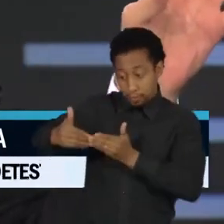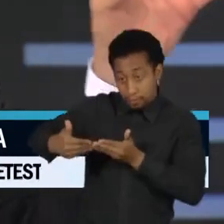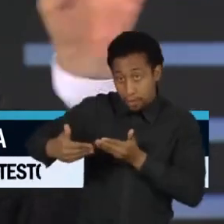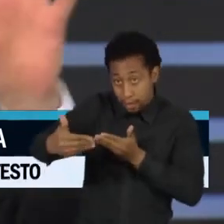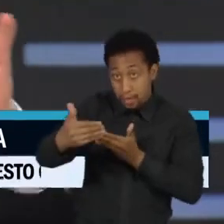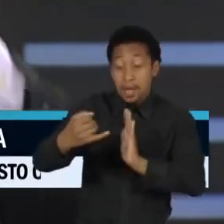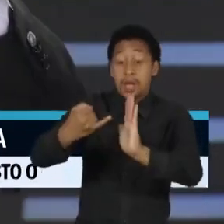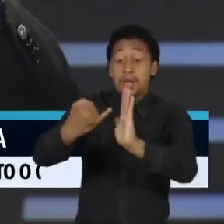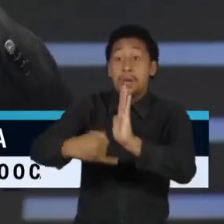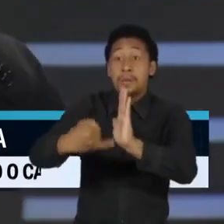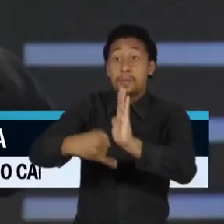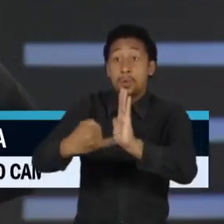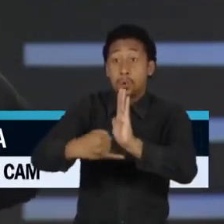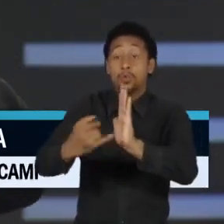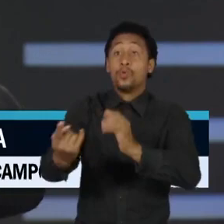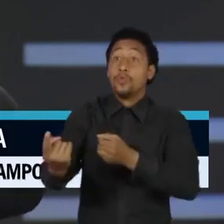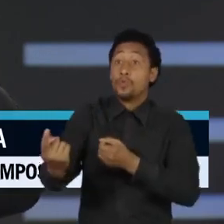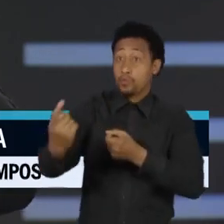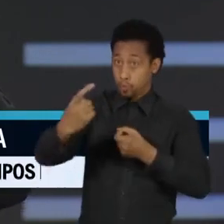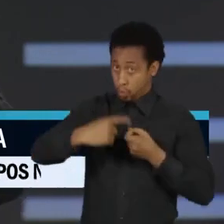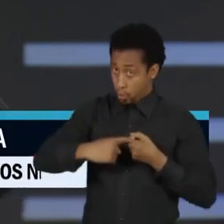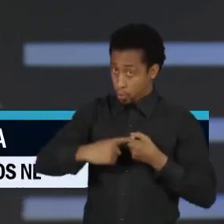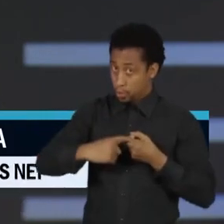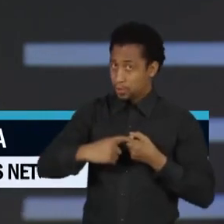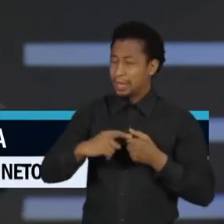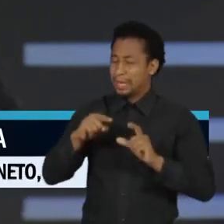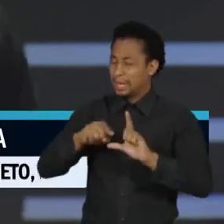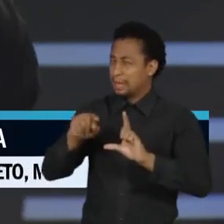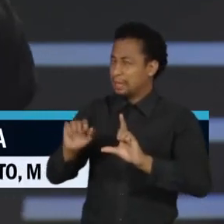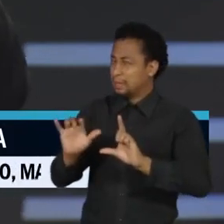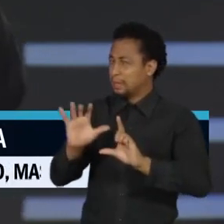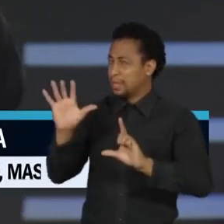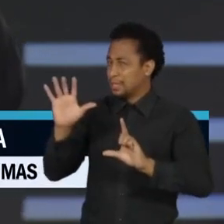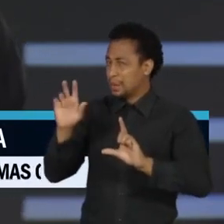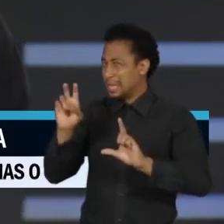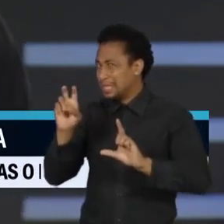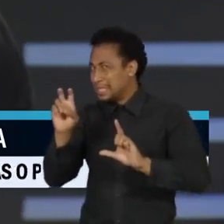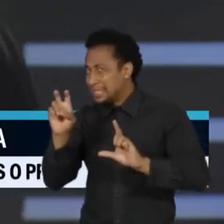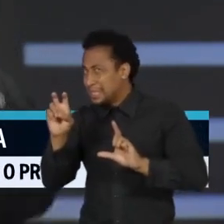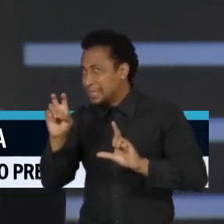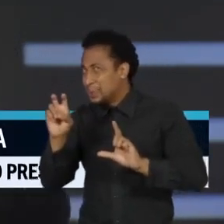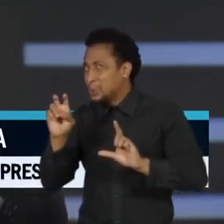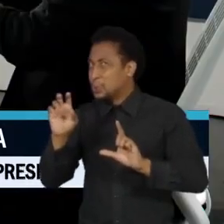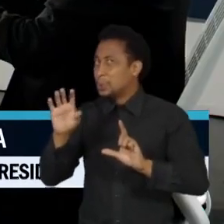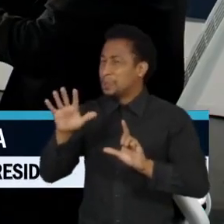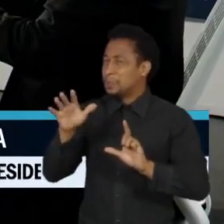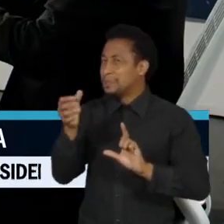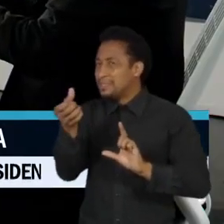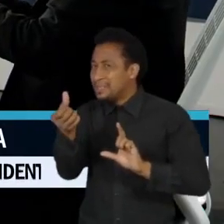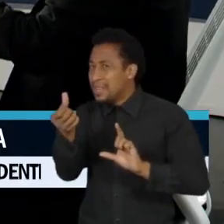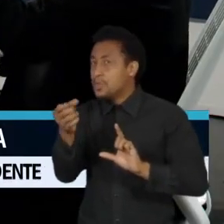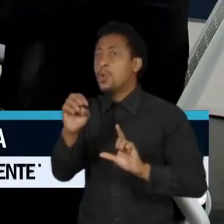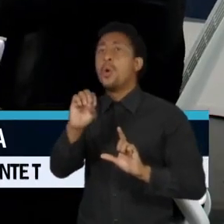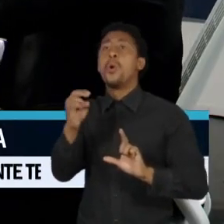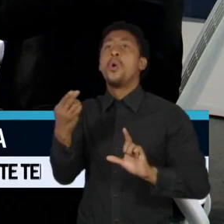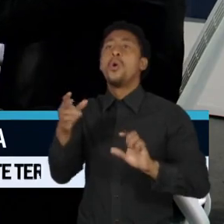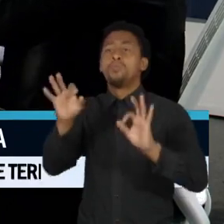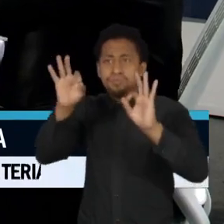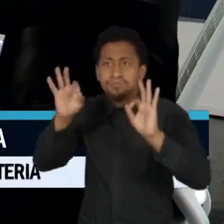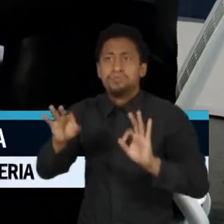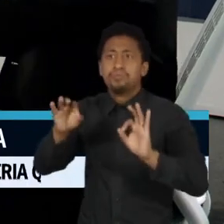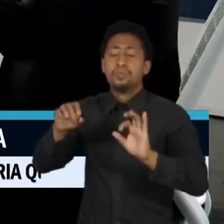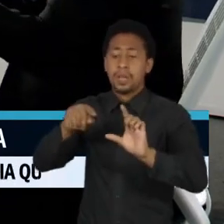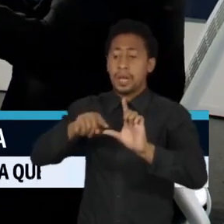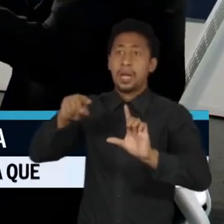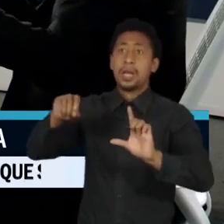do ano passado, se essa inflação, na verdade, não é 5,5%, 6% e está próximo de 9%. Esse que é um pouco o que o Banco Central está dizendo. Olha, a